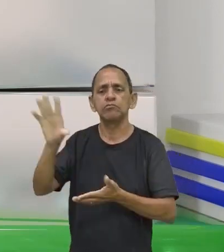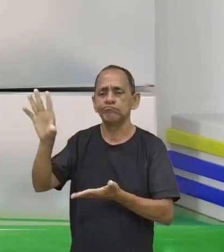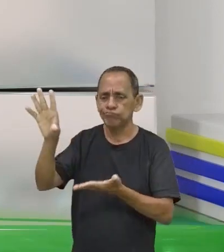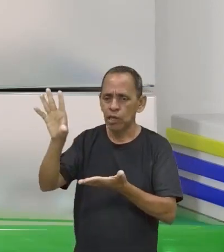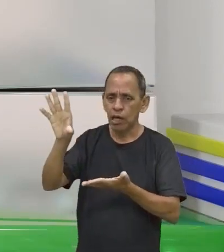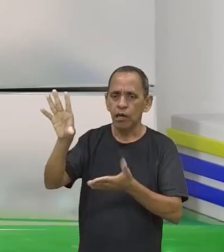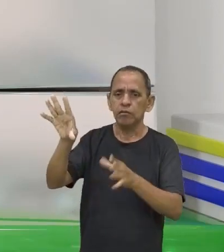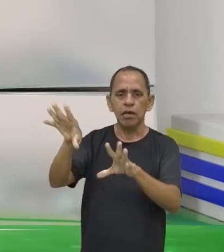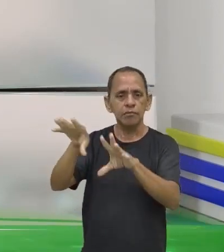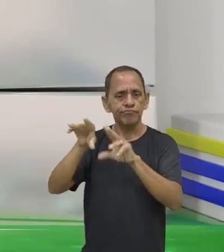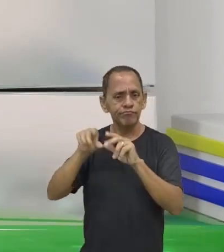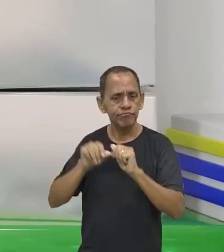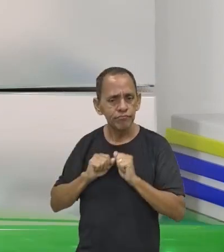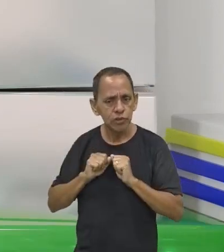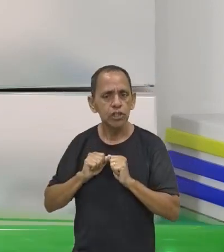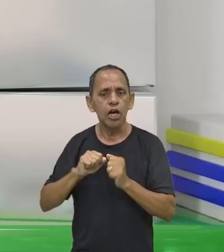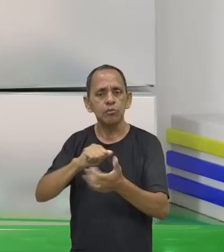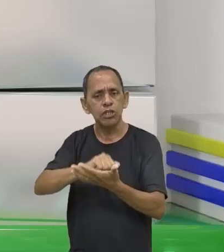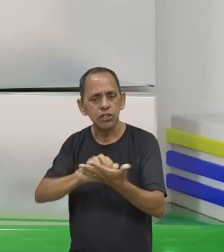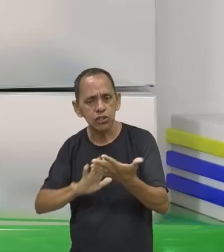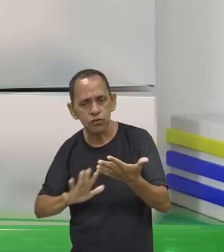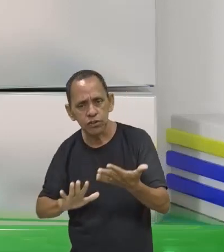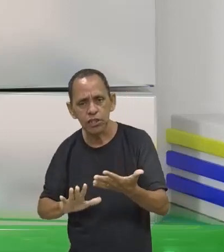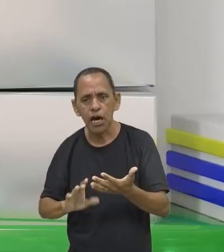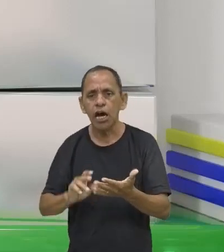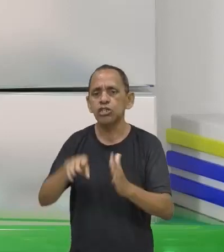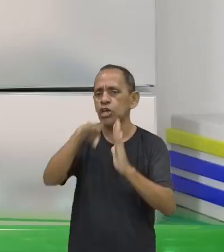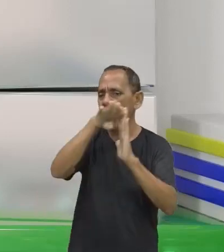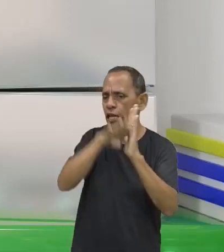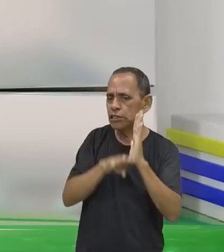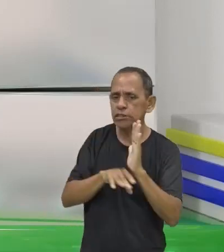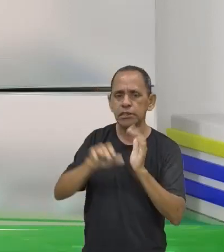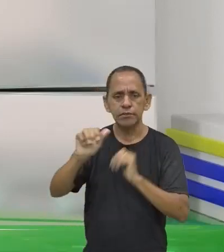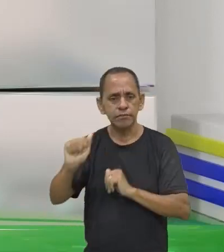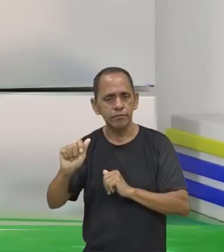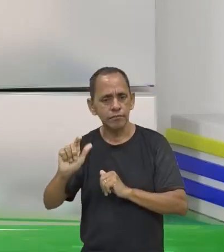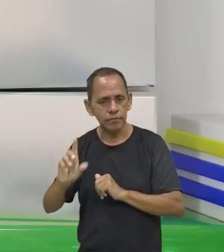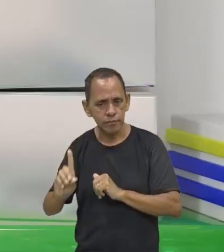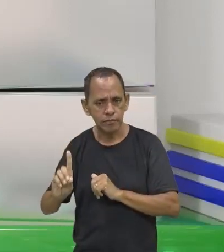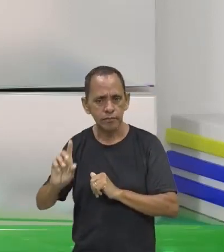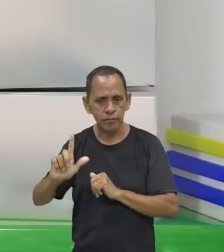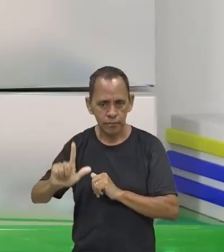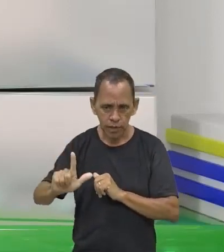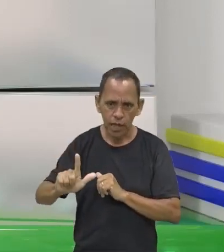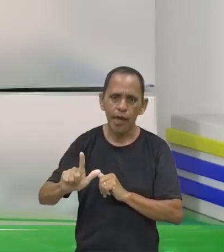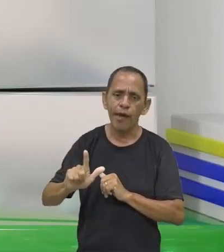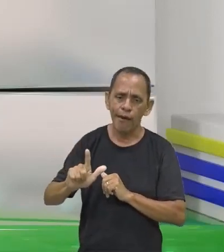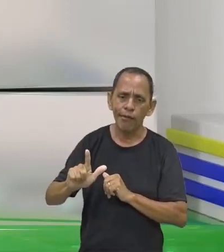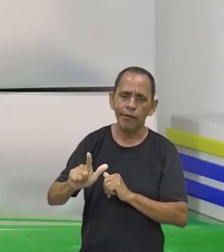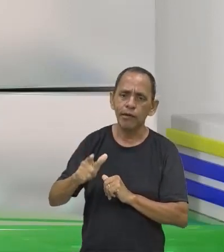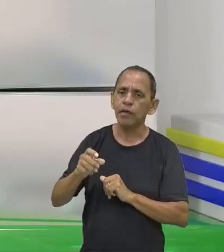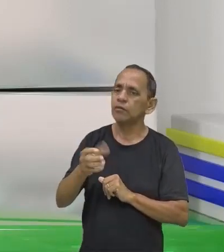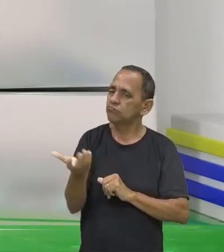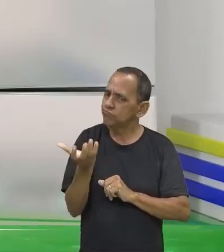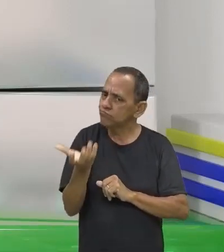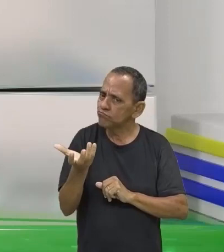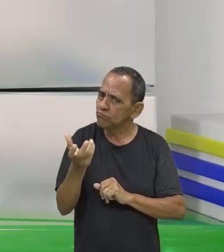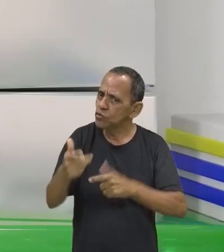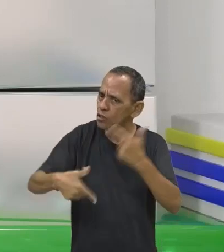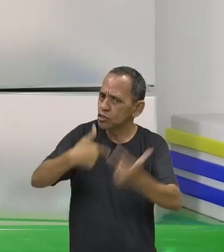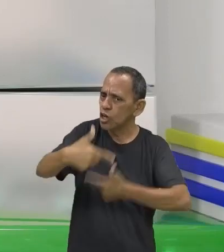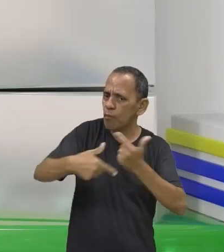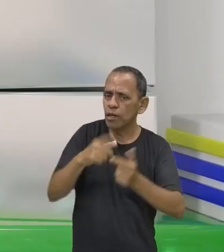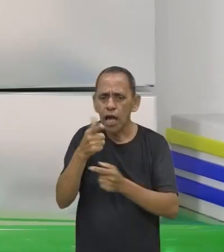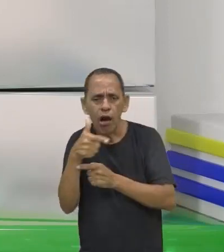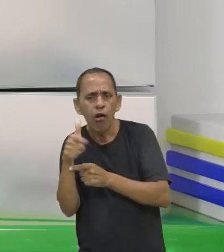material complementar. Às vezes a lista de ADL, né, vem 2 questões, então a gente queria trabalhar mais, principalmente também os professores do